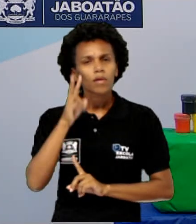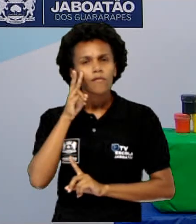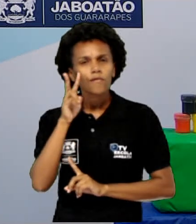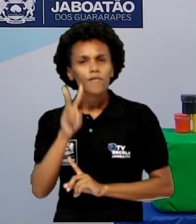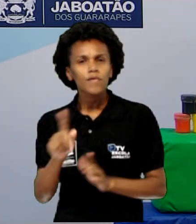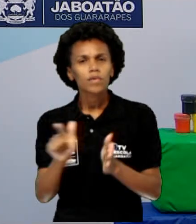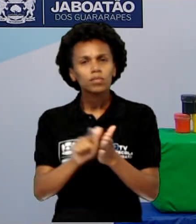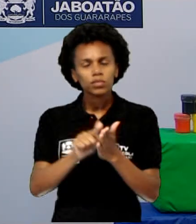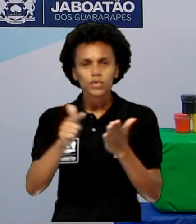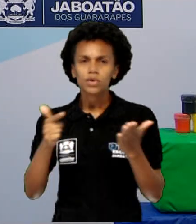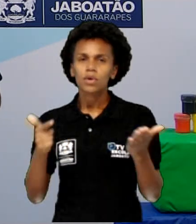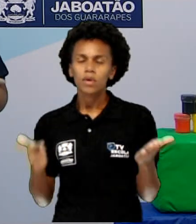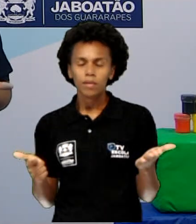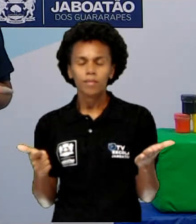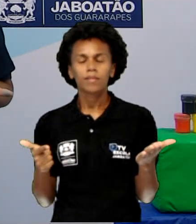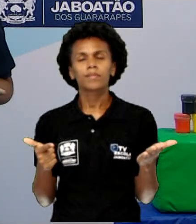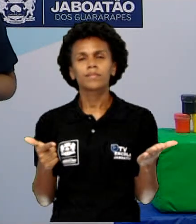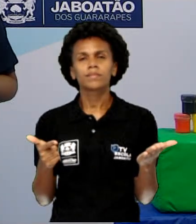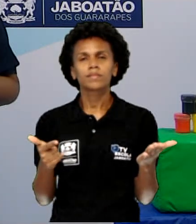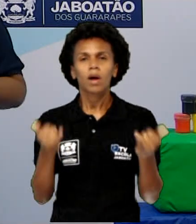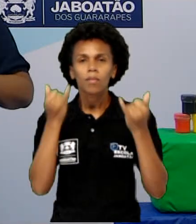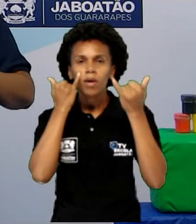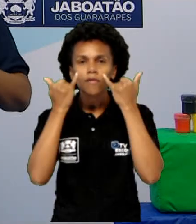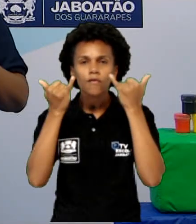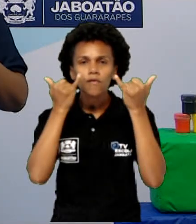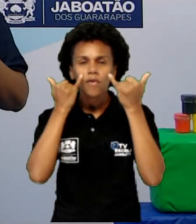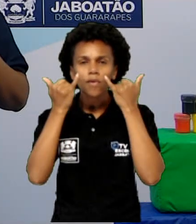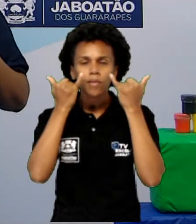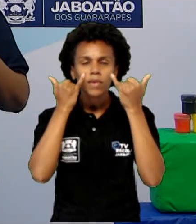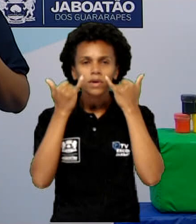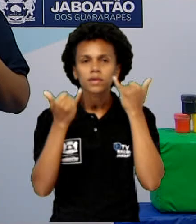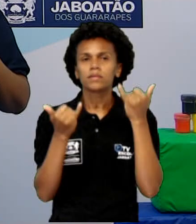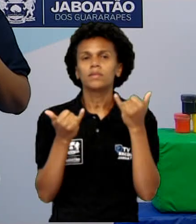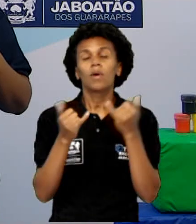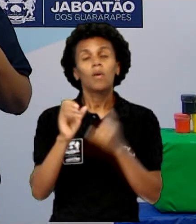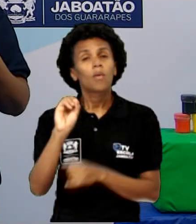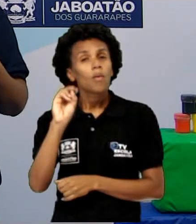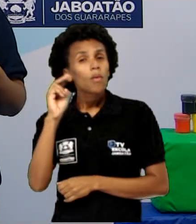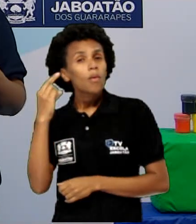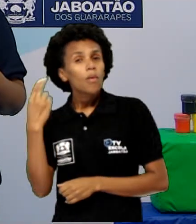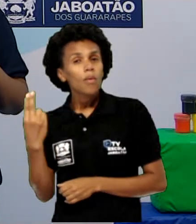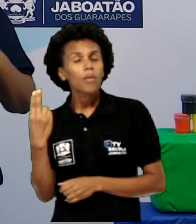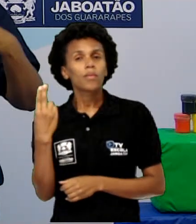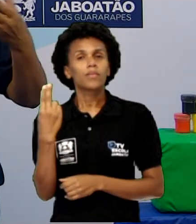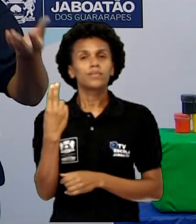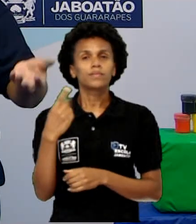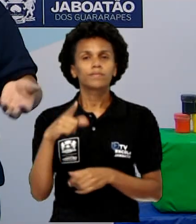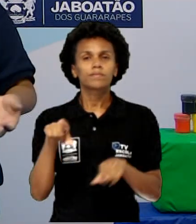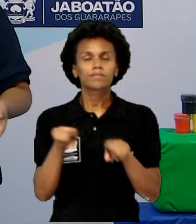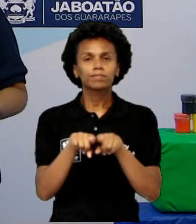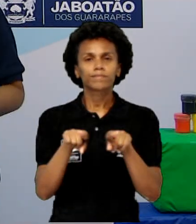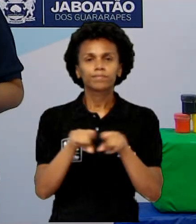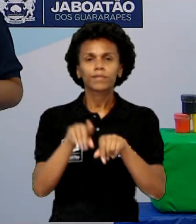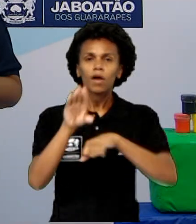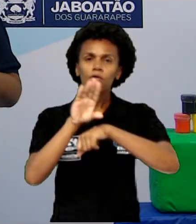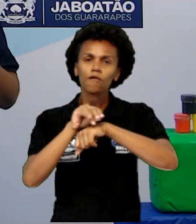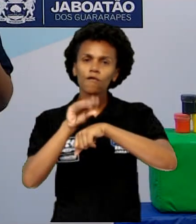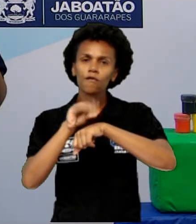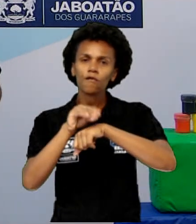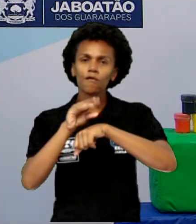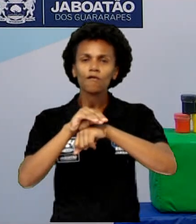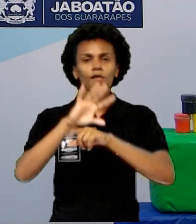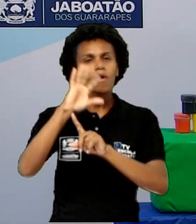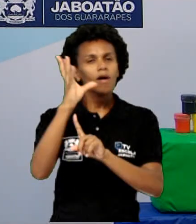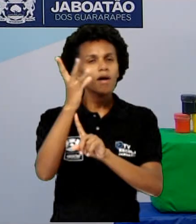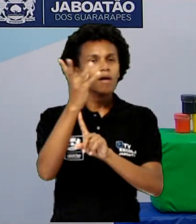usa a fotografia como arte, né? É mais uma fotografia que é usada realmente para passar uma mensagem e vai ser muito